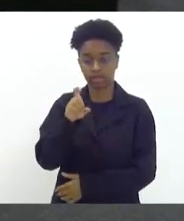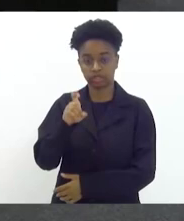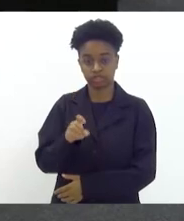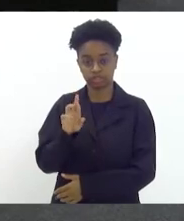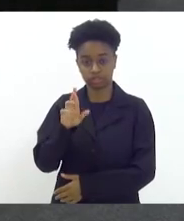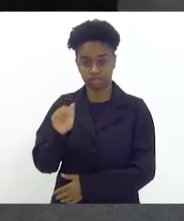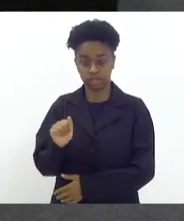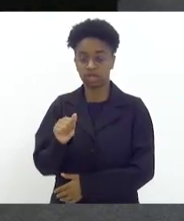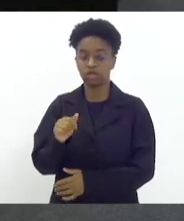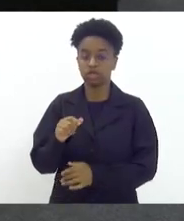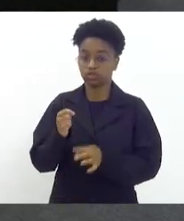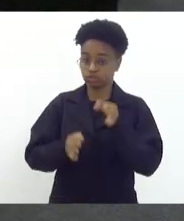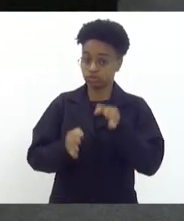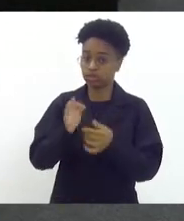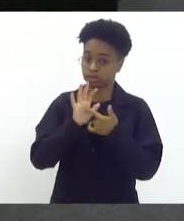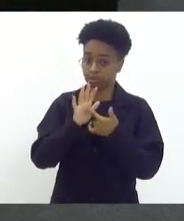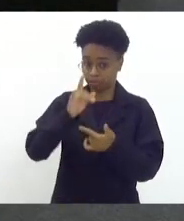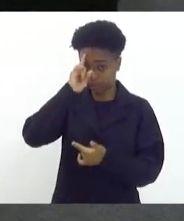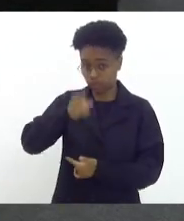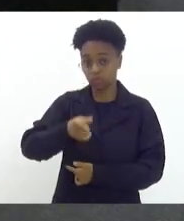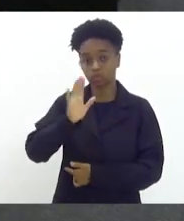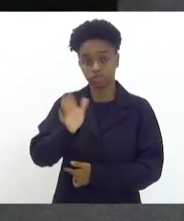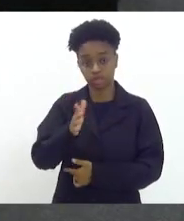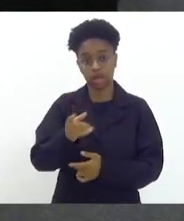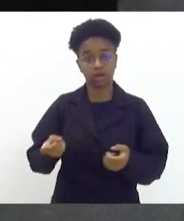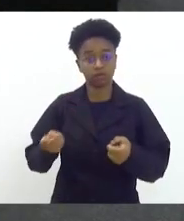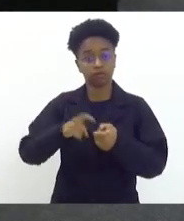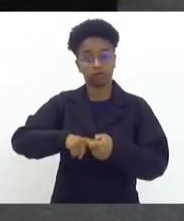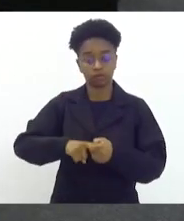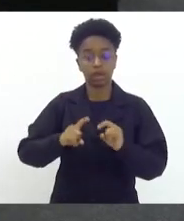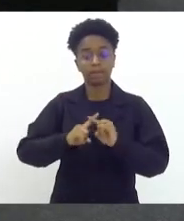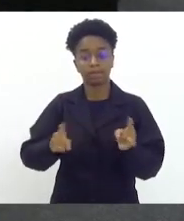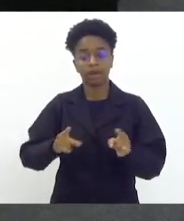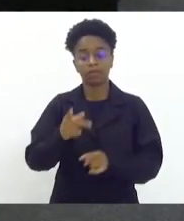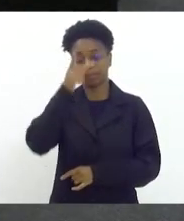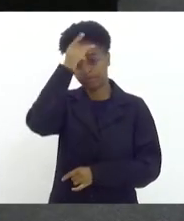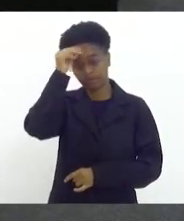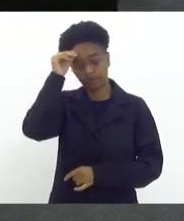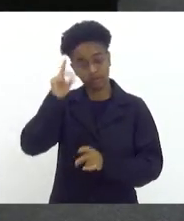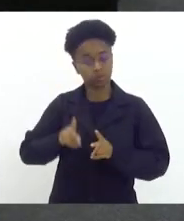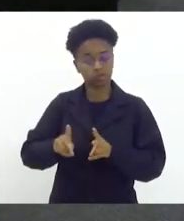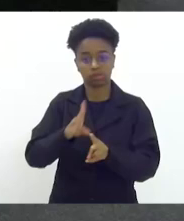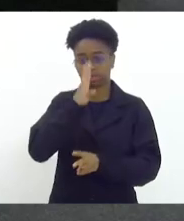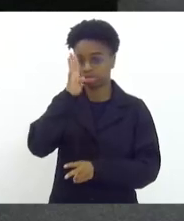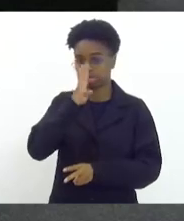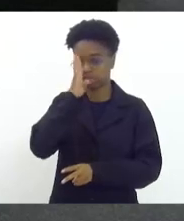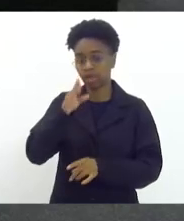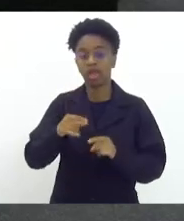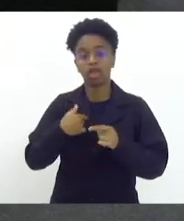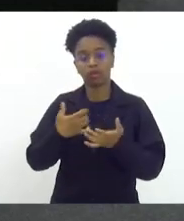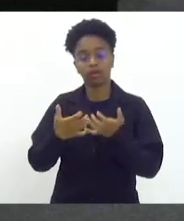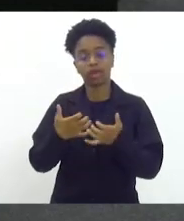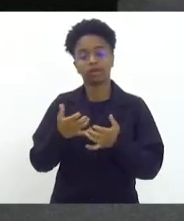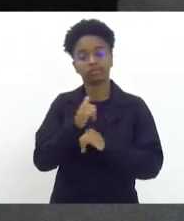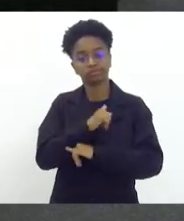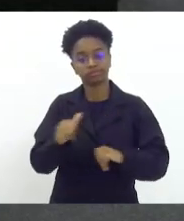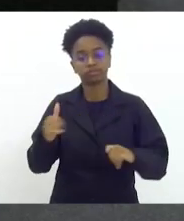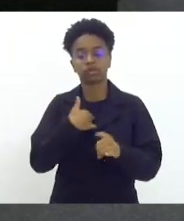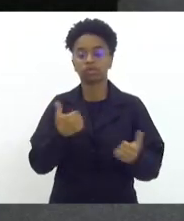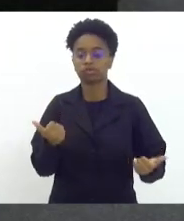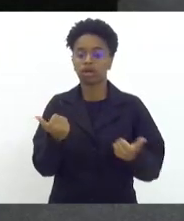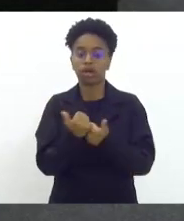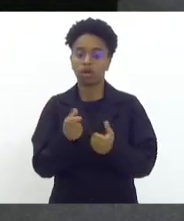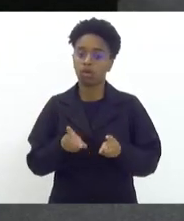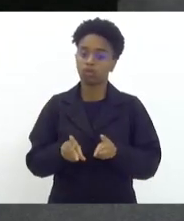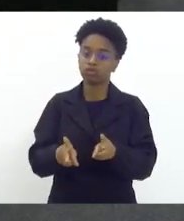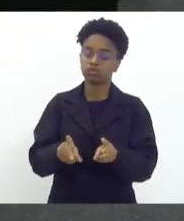determinou a reintegração mas o prefeito insiste em prorrogar e quero dizer que vou continuar do lado do sindicato vou continuar do